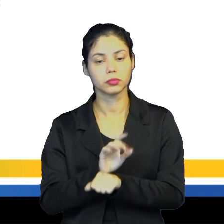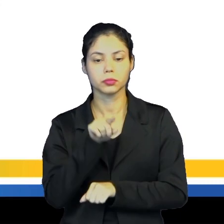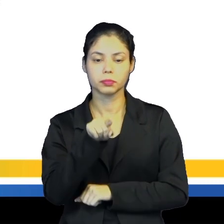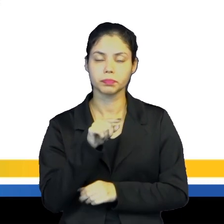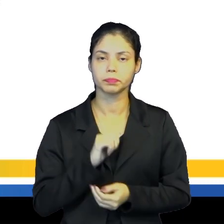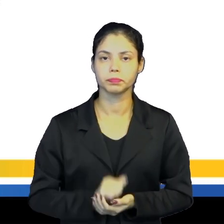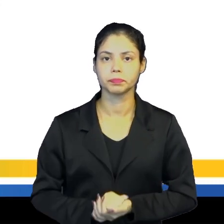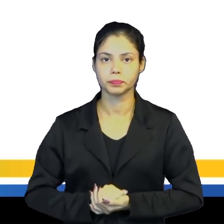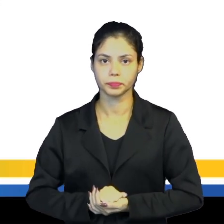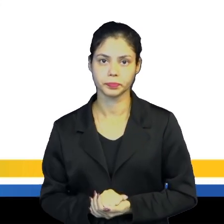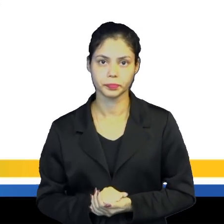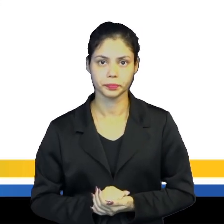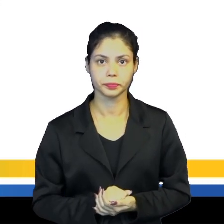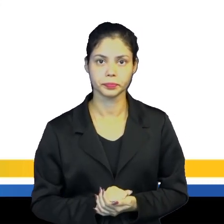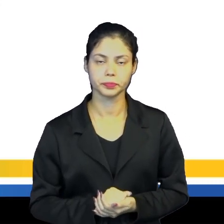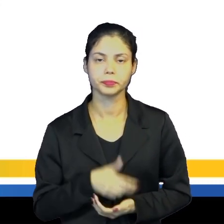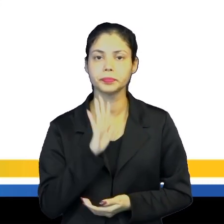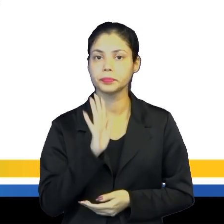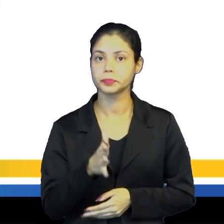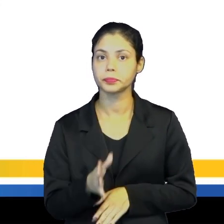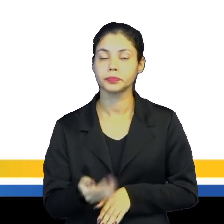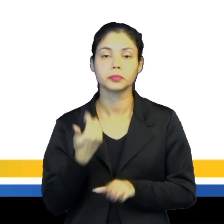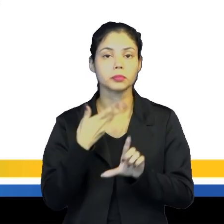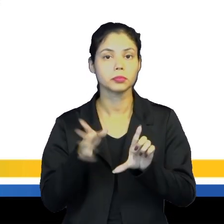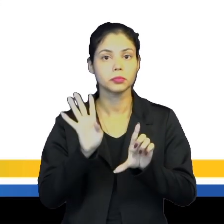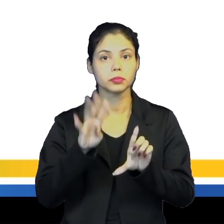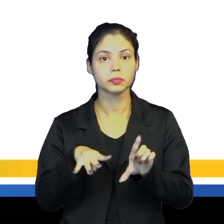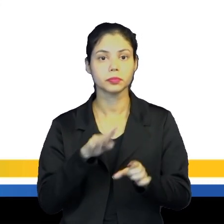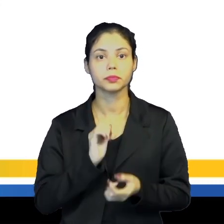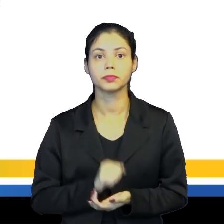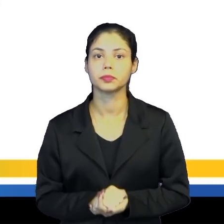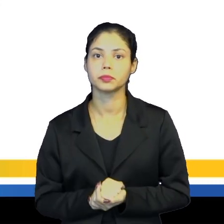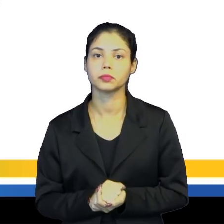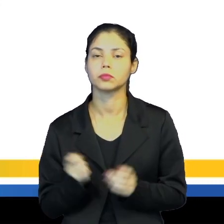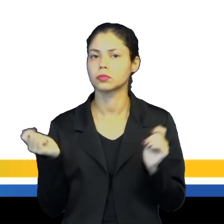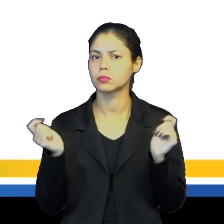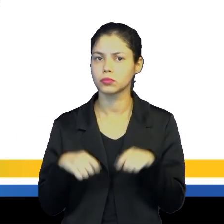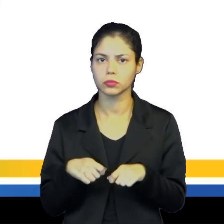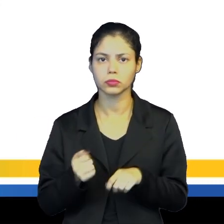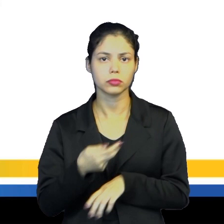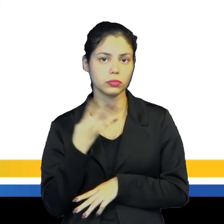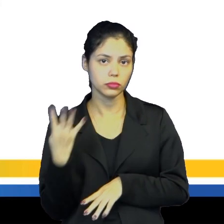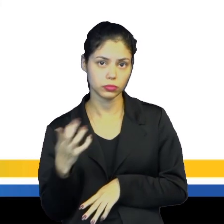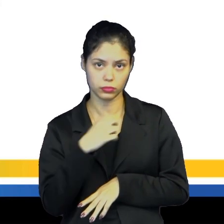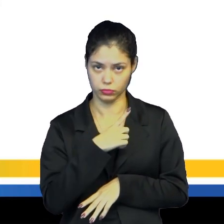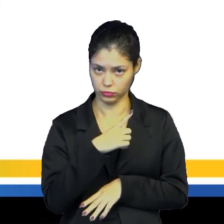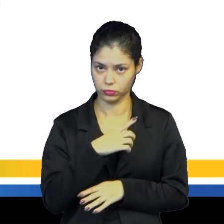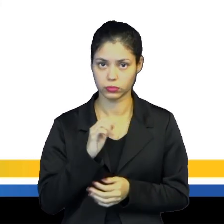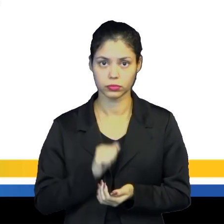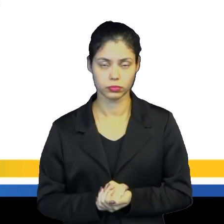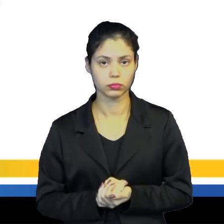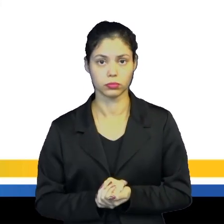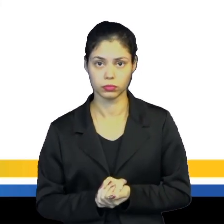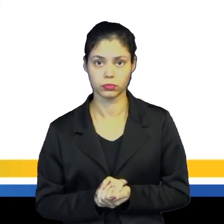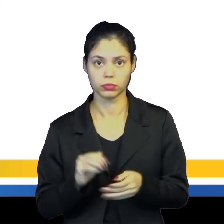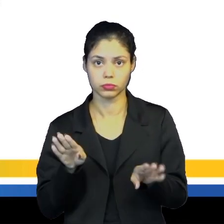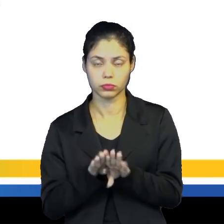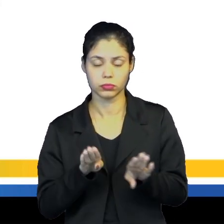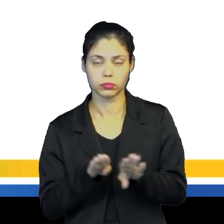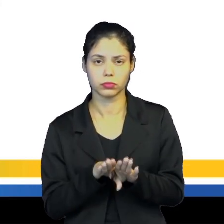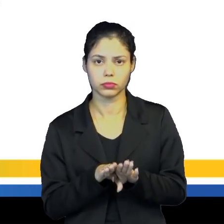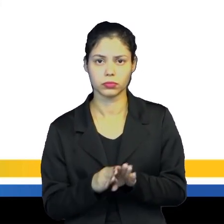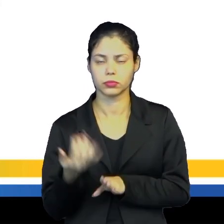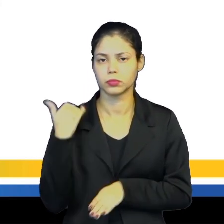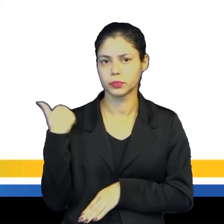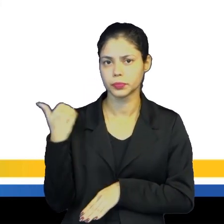tudo bem? Já as tabelas que possuem dados quantitativos informam